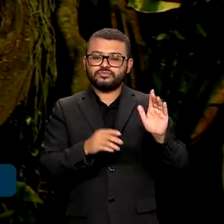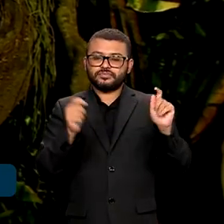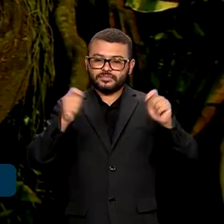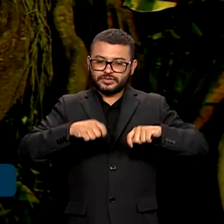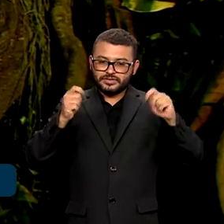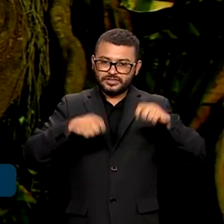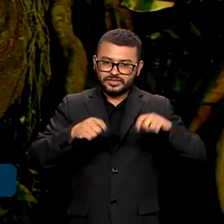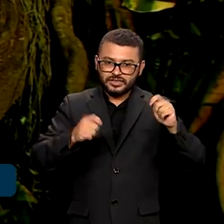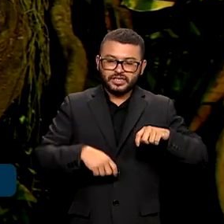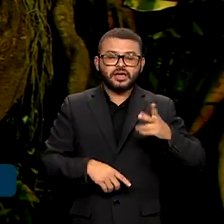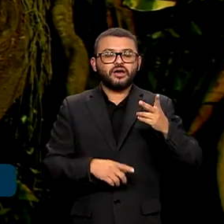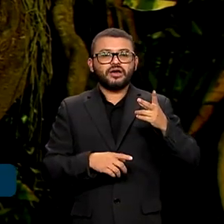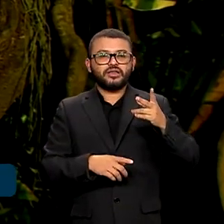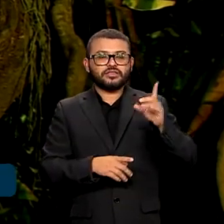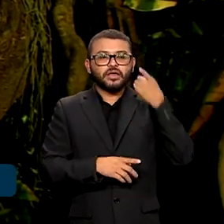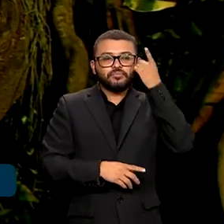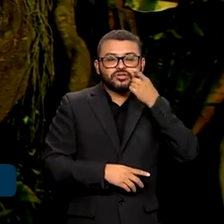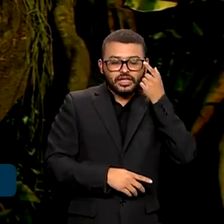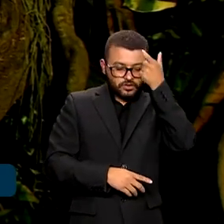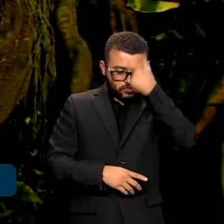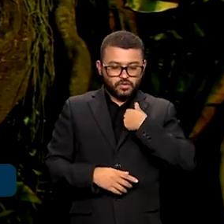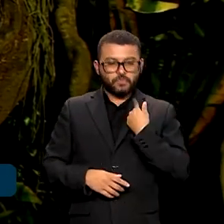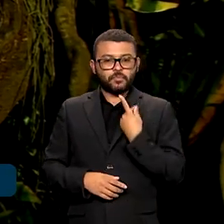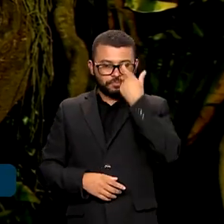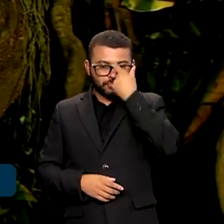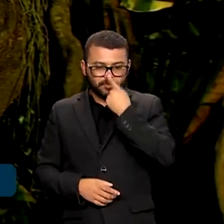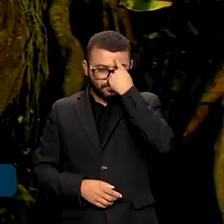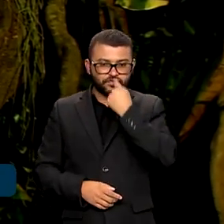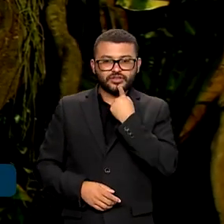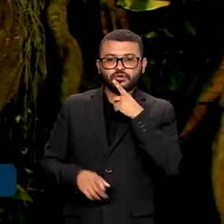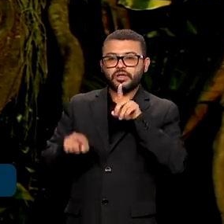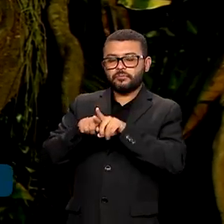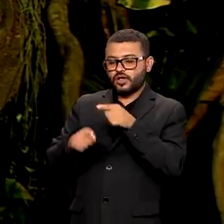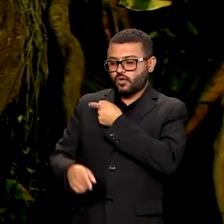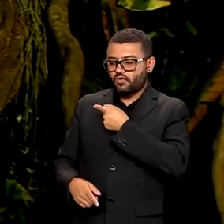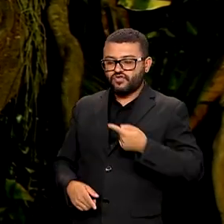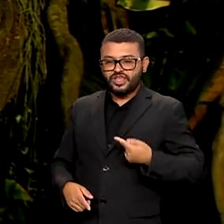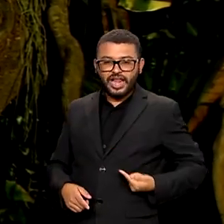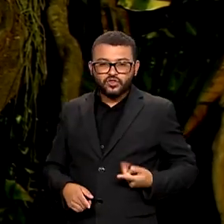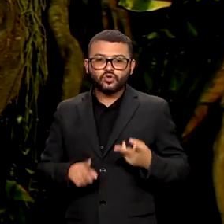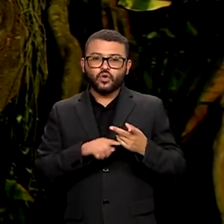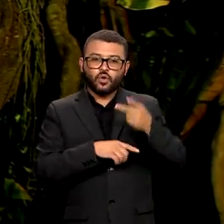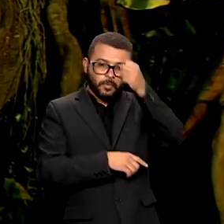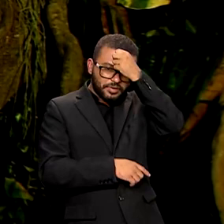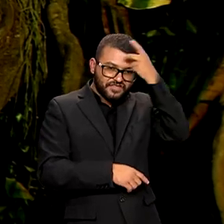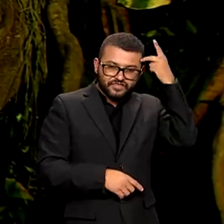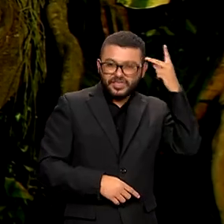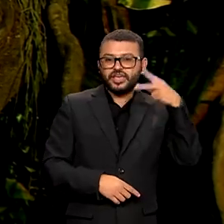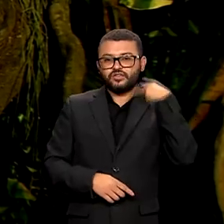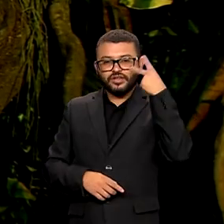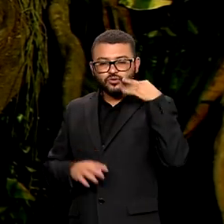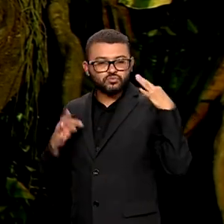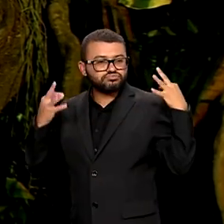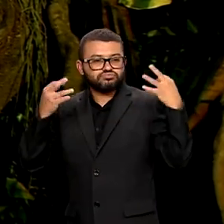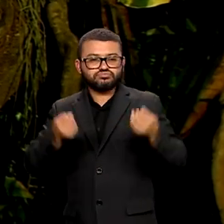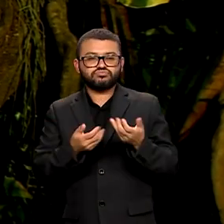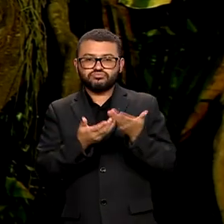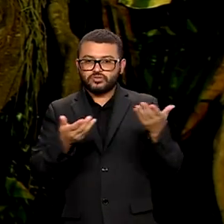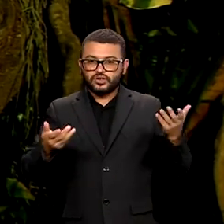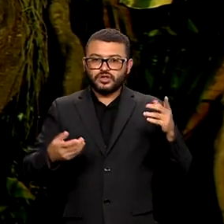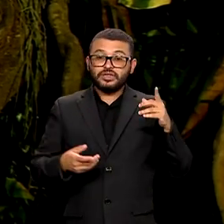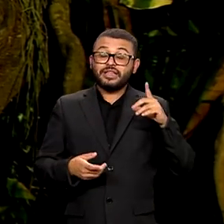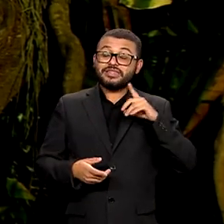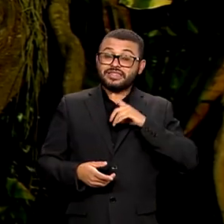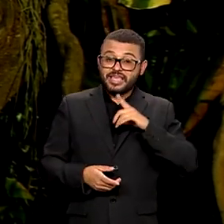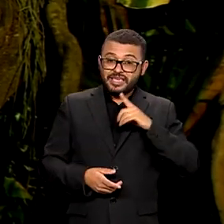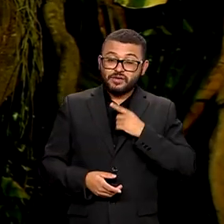os deputados e deputadas como eu era, os governadores e governadoras, os vereadores, os prefeitos, as prefeitas, Mas teve uma